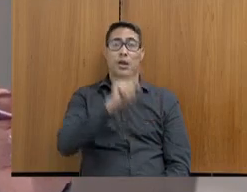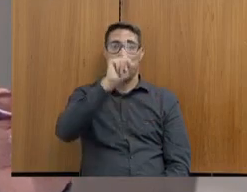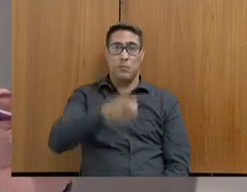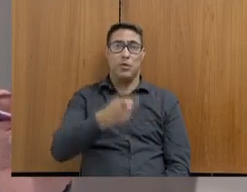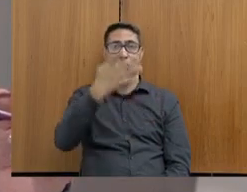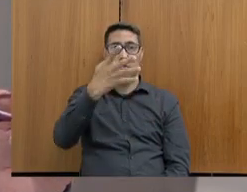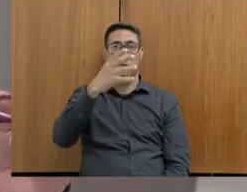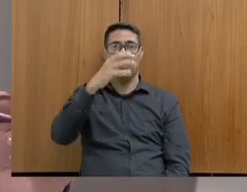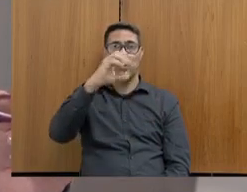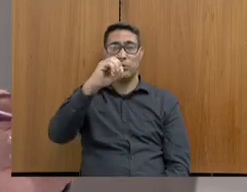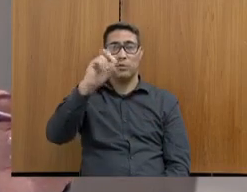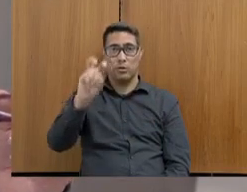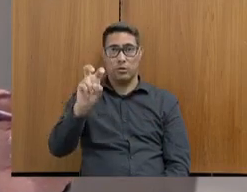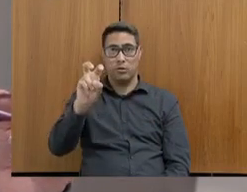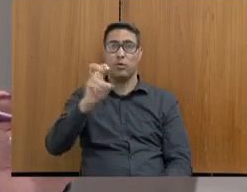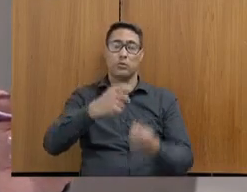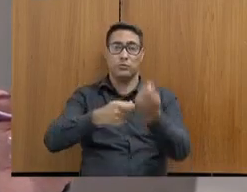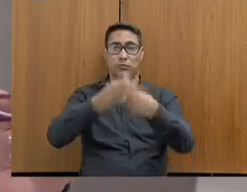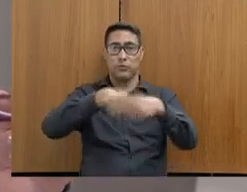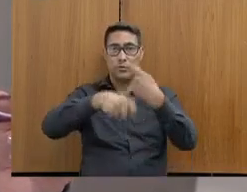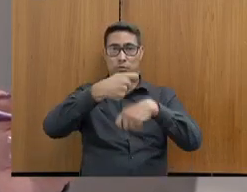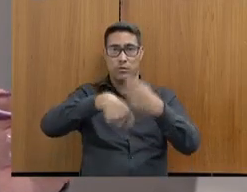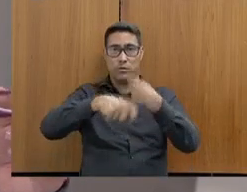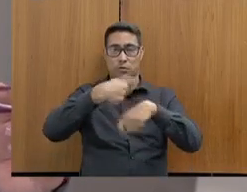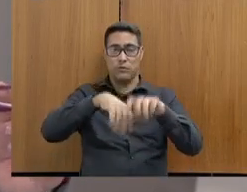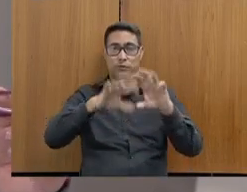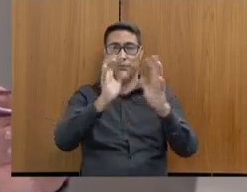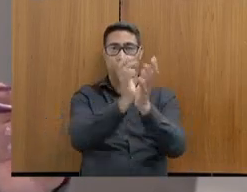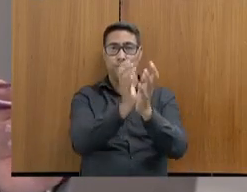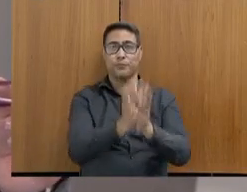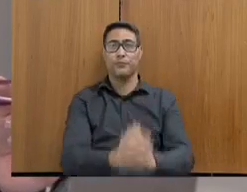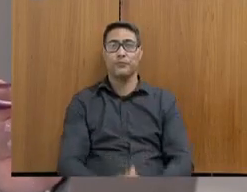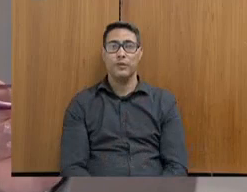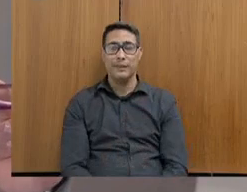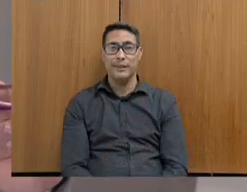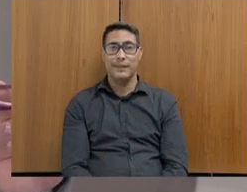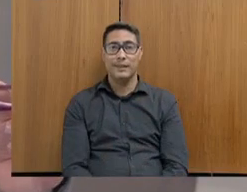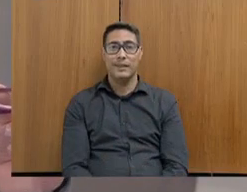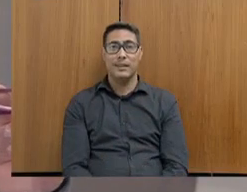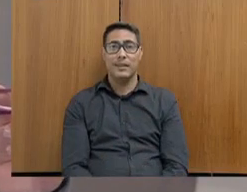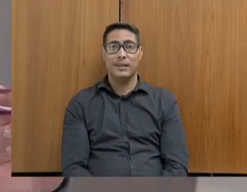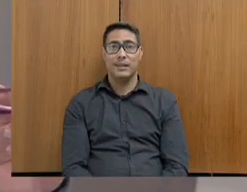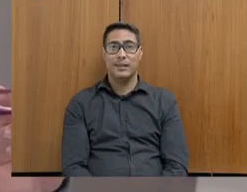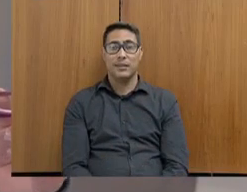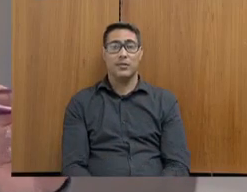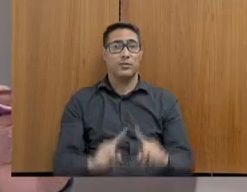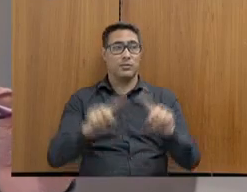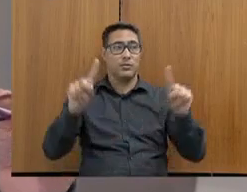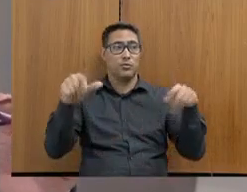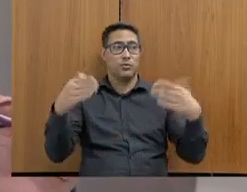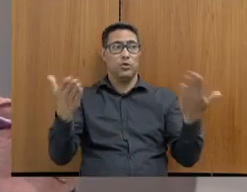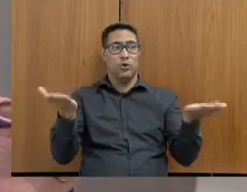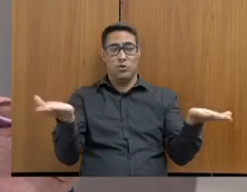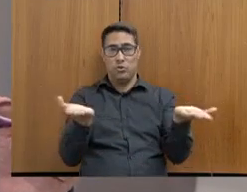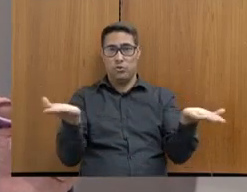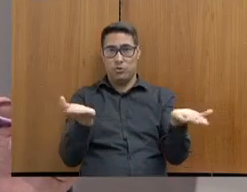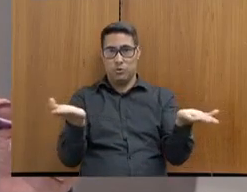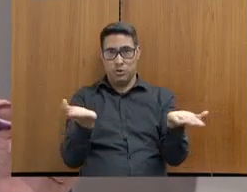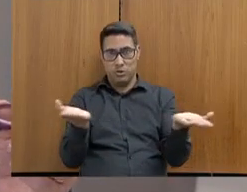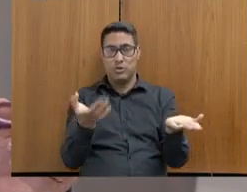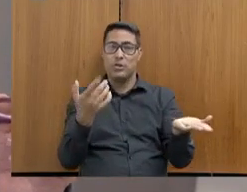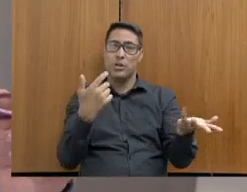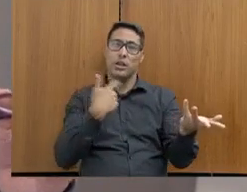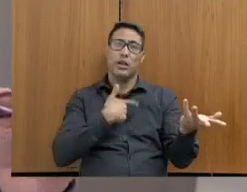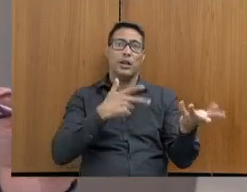1.405 servidores do quadro administrativo né É então hoje é em relação né A